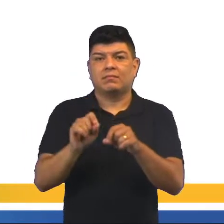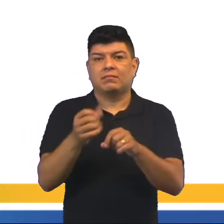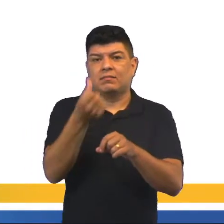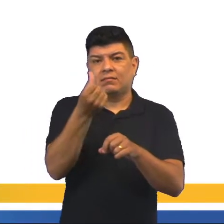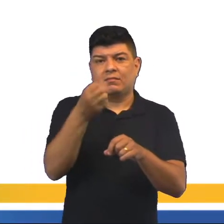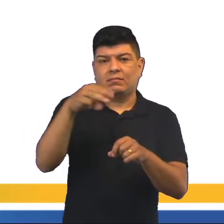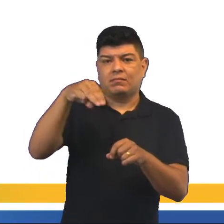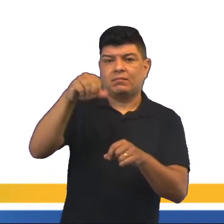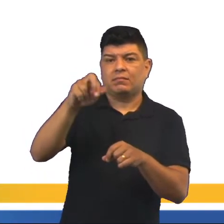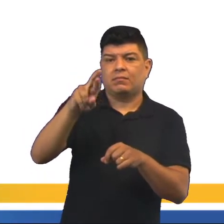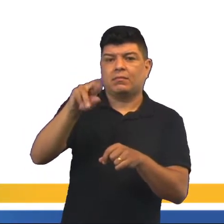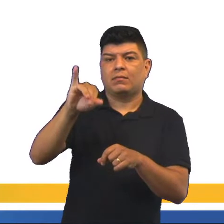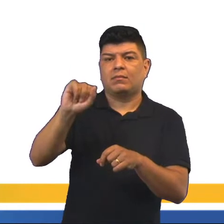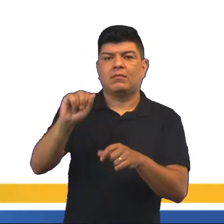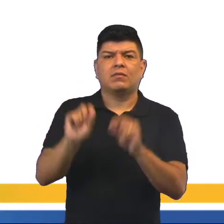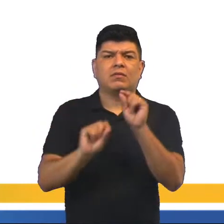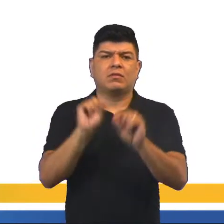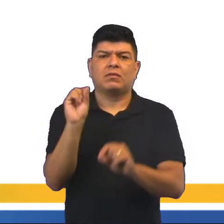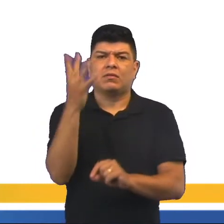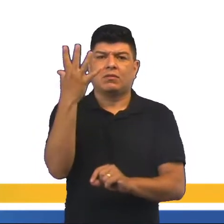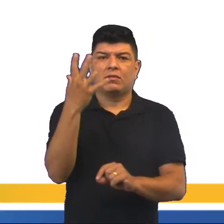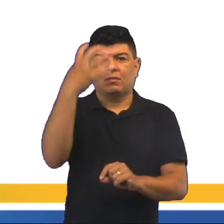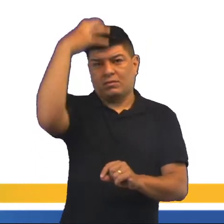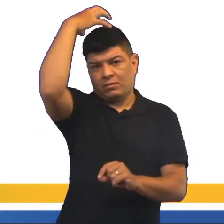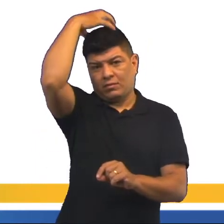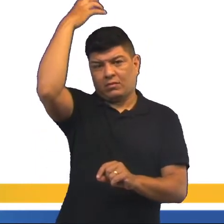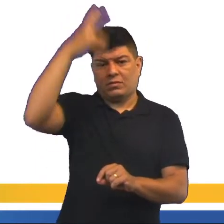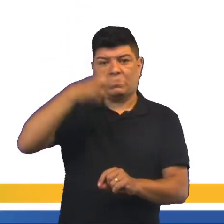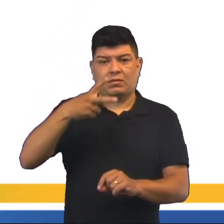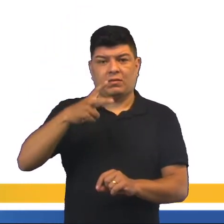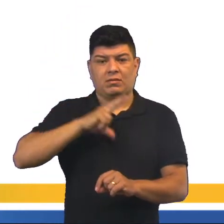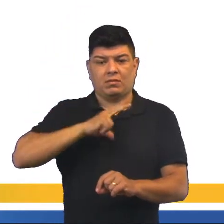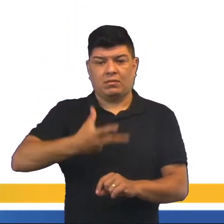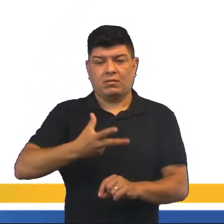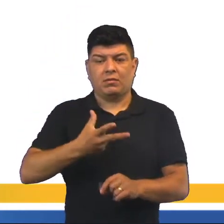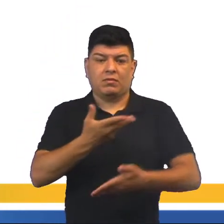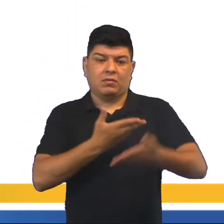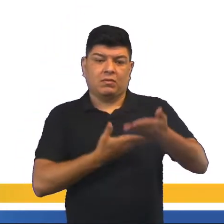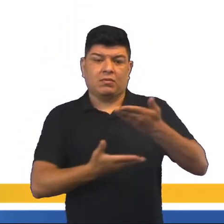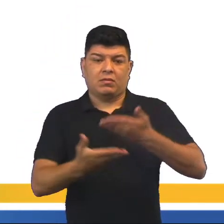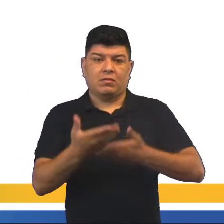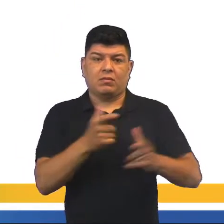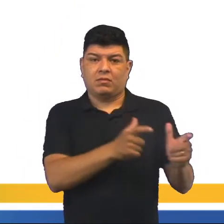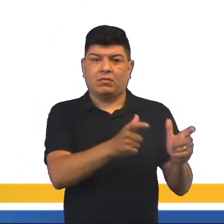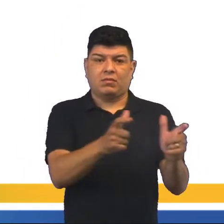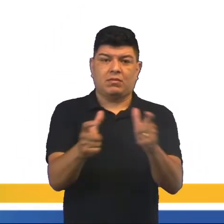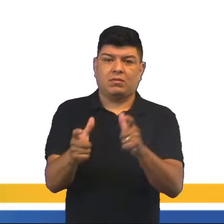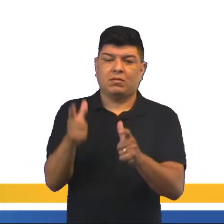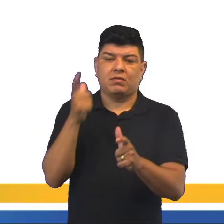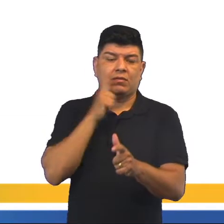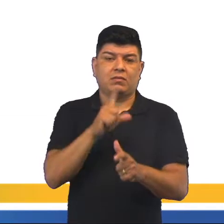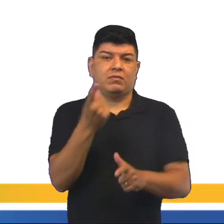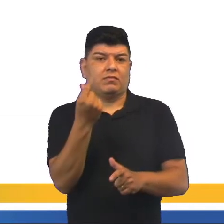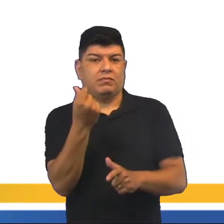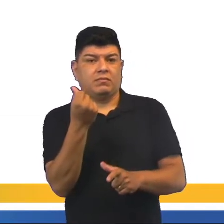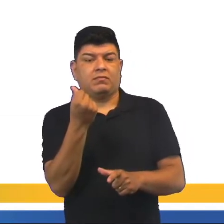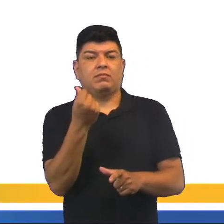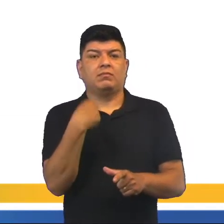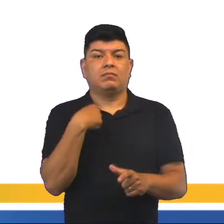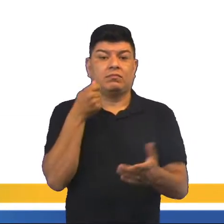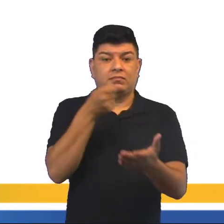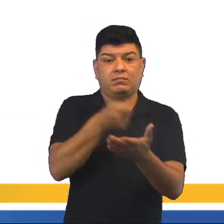tão esperada reforma agrária que não sai do papel? Que o que seria então essa reforma agrária? Seria essa distribuição de terra